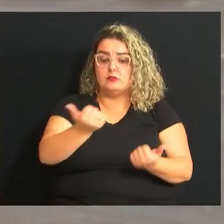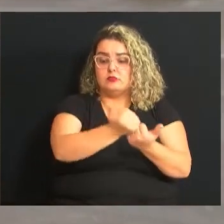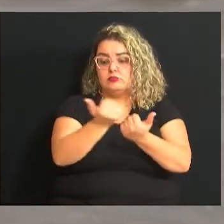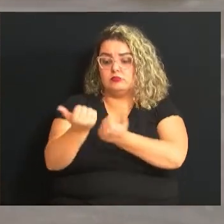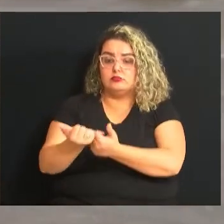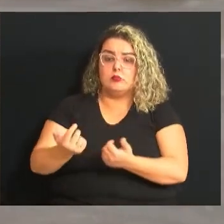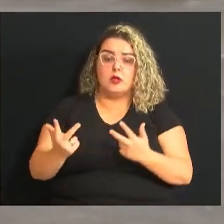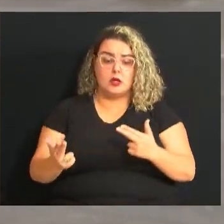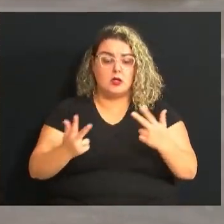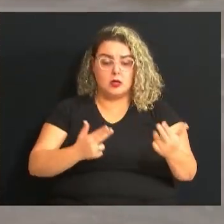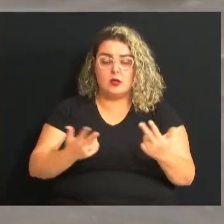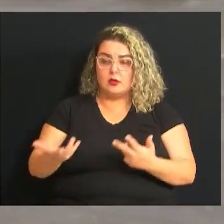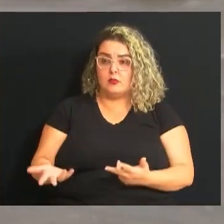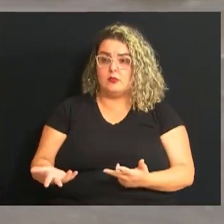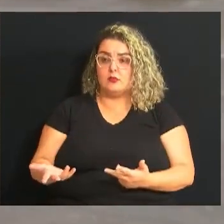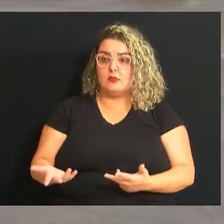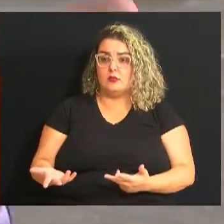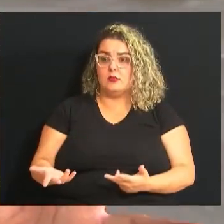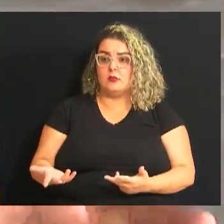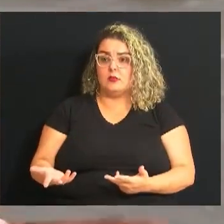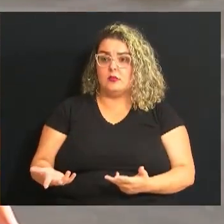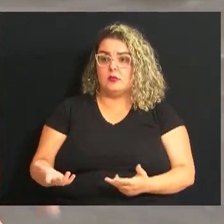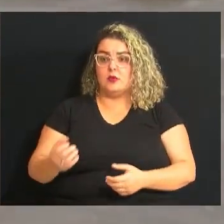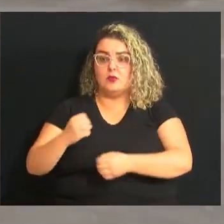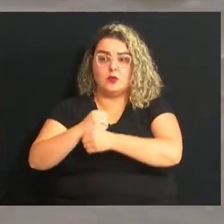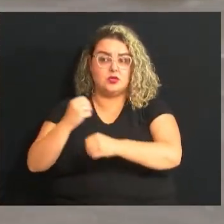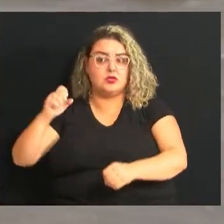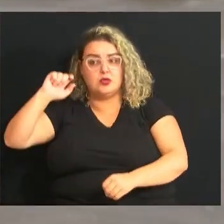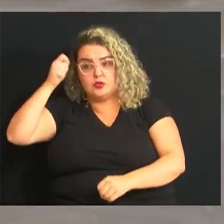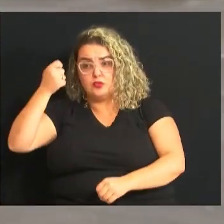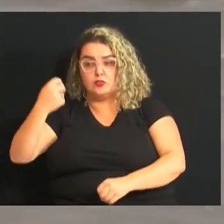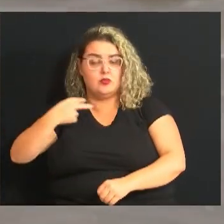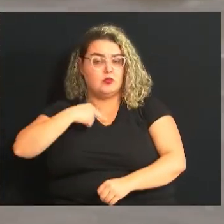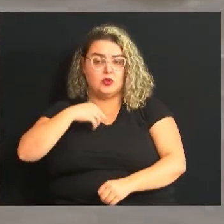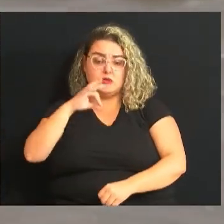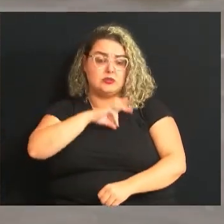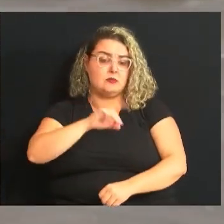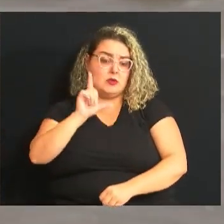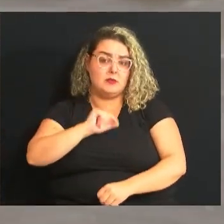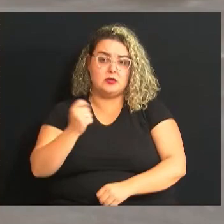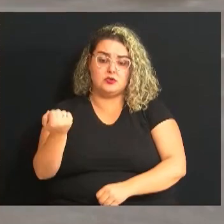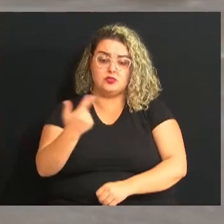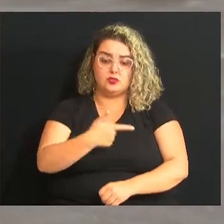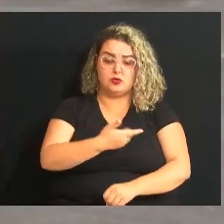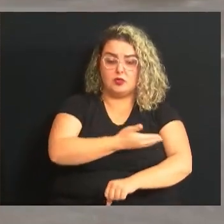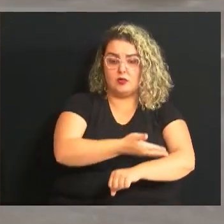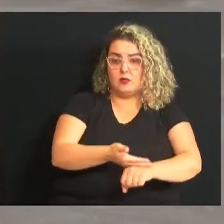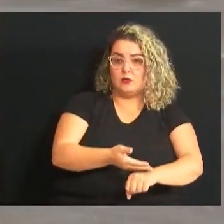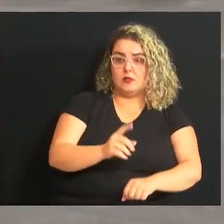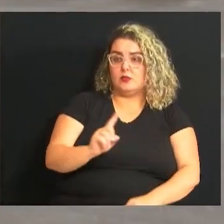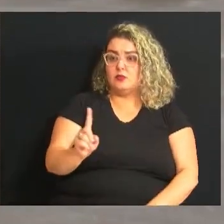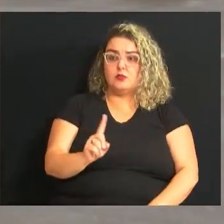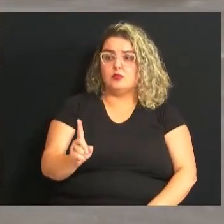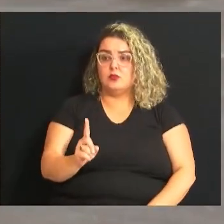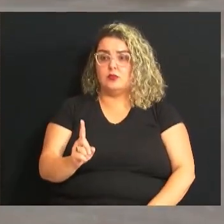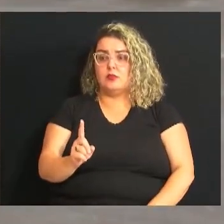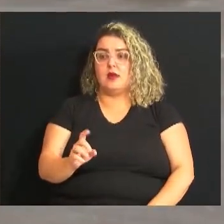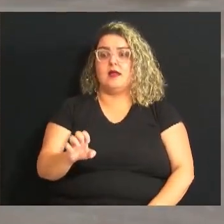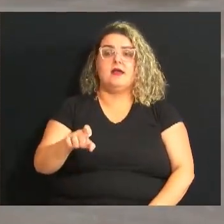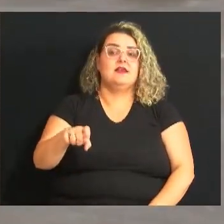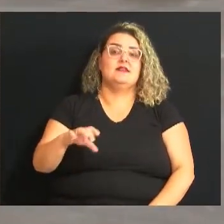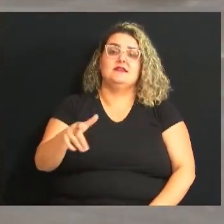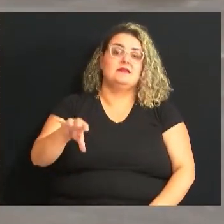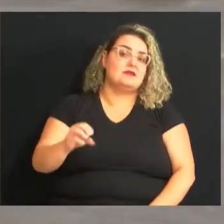ocupam a mesma atividade, uma mesma função. Então, o engenheiro preto não pode ganhar menos que o engenheiro branco. Mas é um caso, não é exceção,